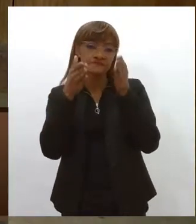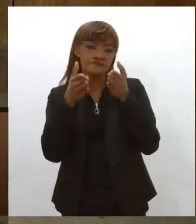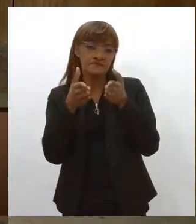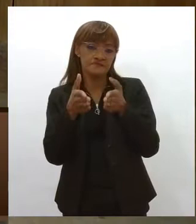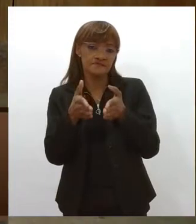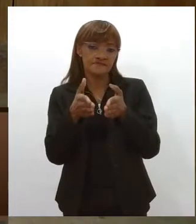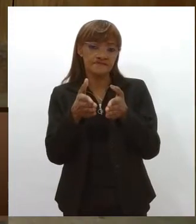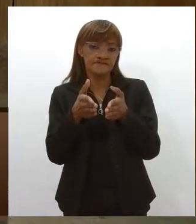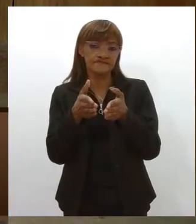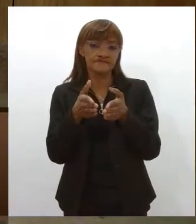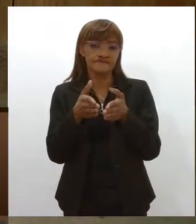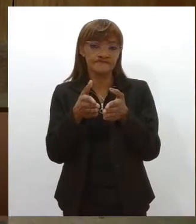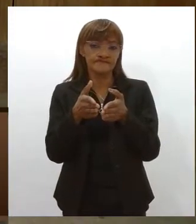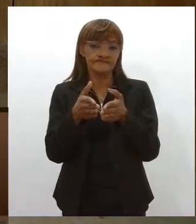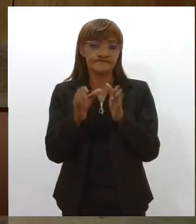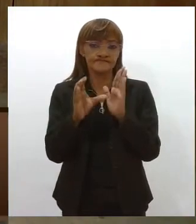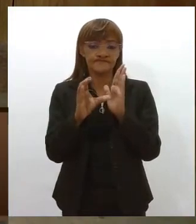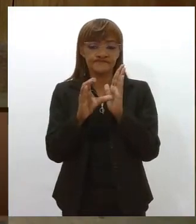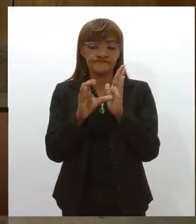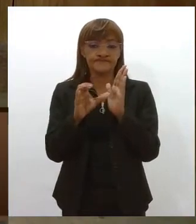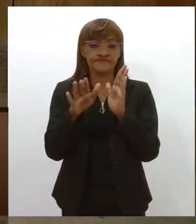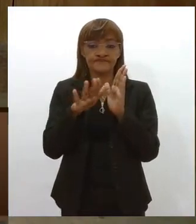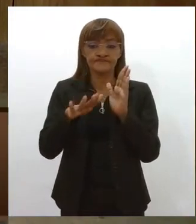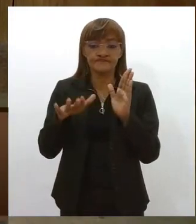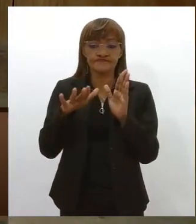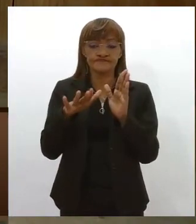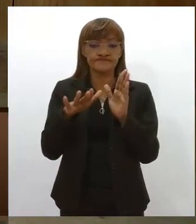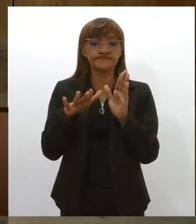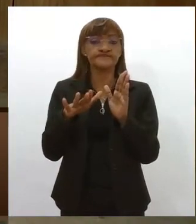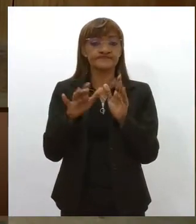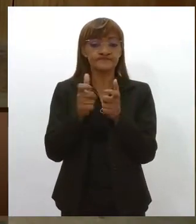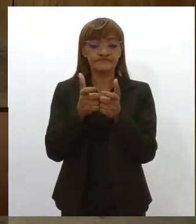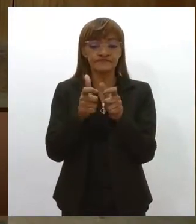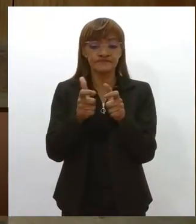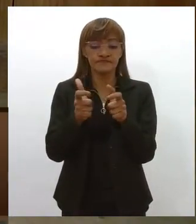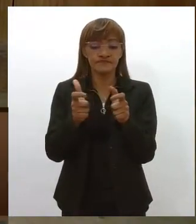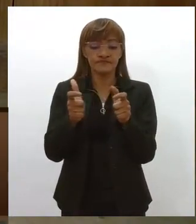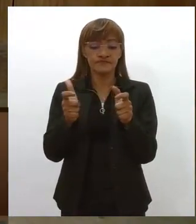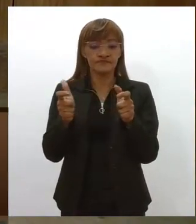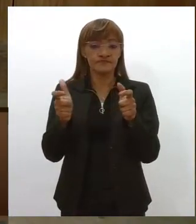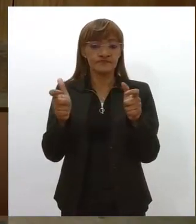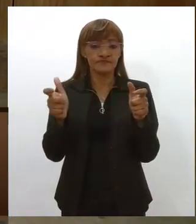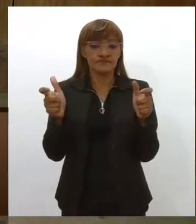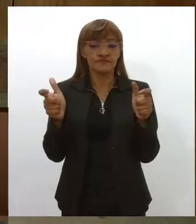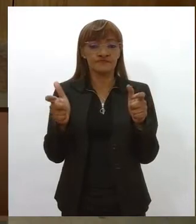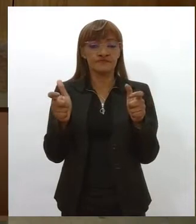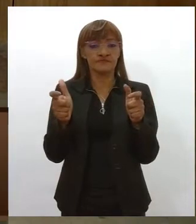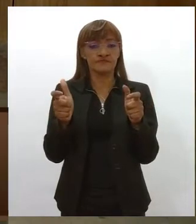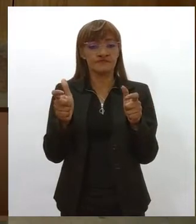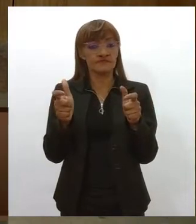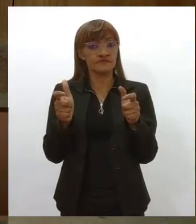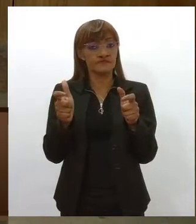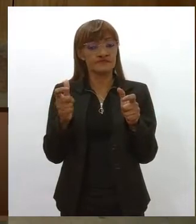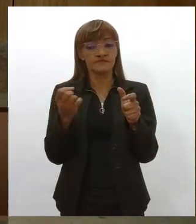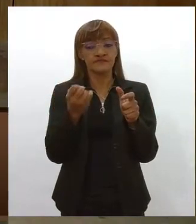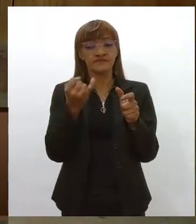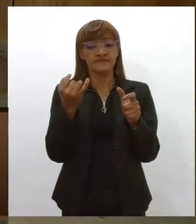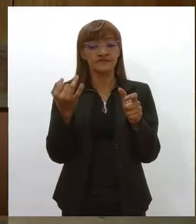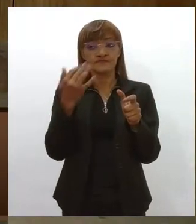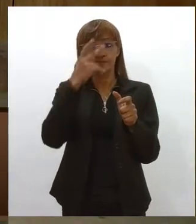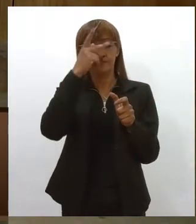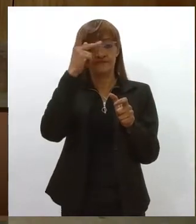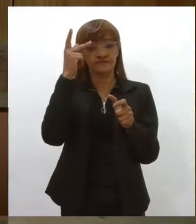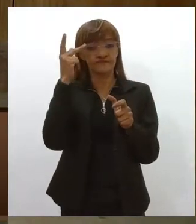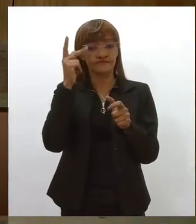a essa comunidade que é grande, a gente sabe que é grande, cada dia cresce mais, infelizmente, e que falta ainda muita